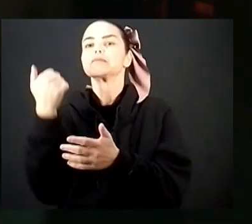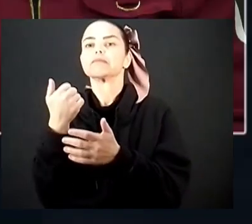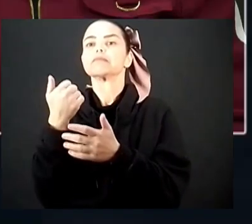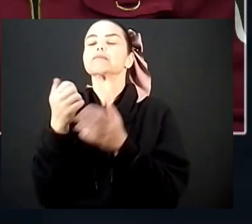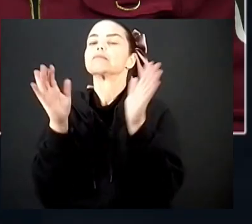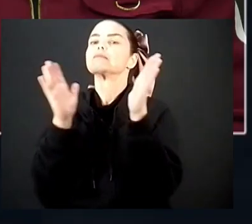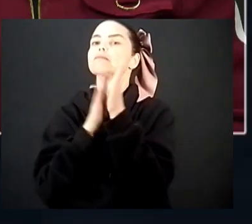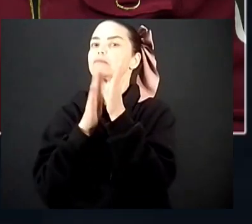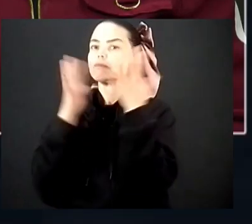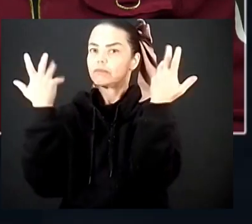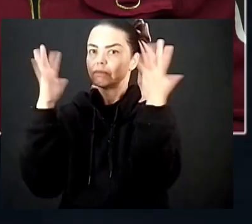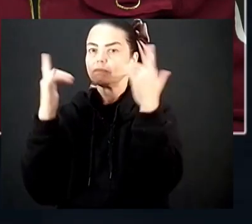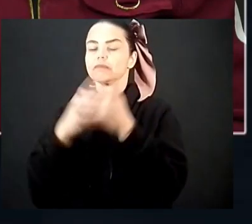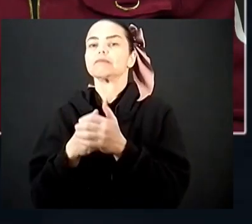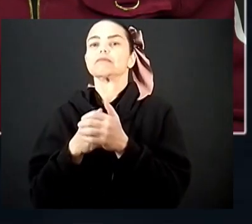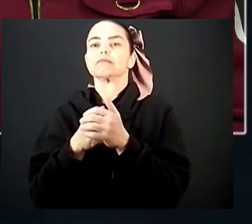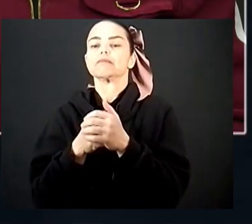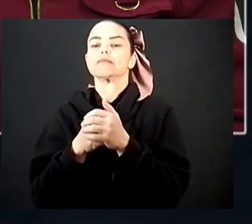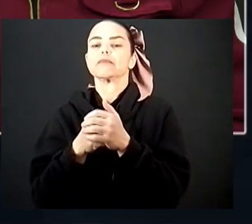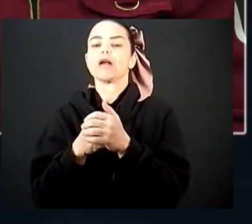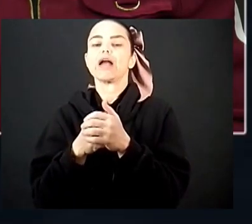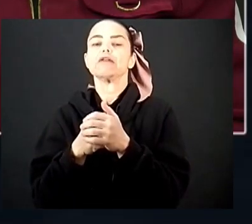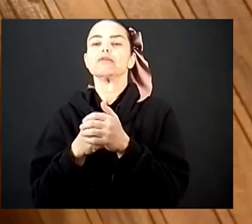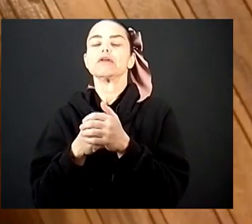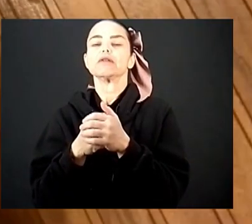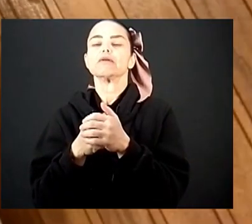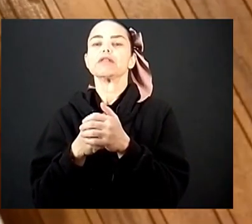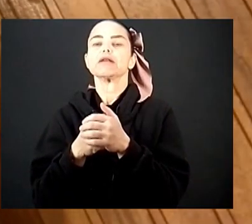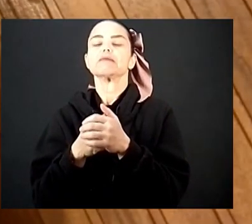acho bom. Perfeito. Eu acho